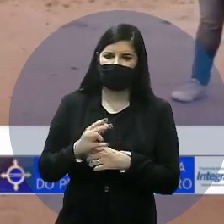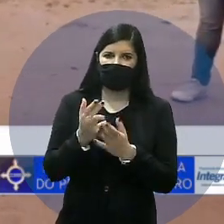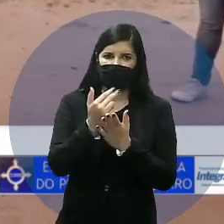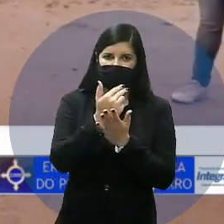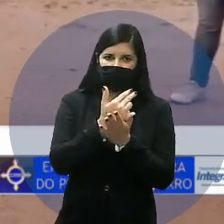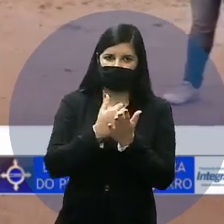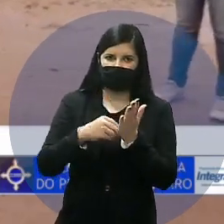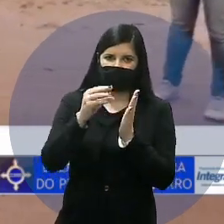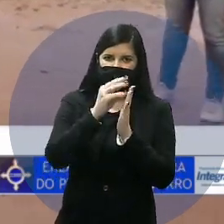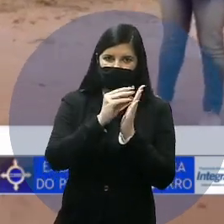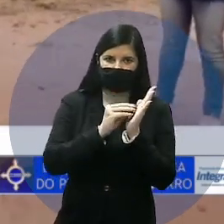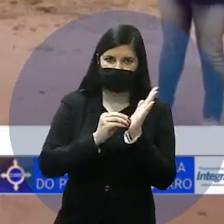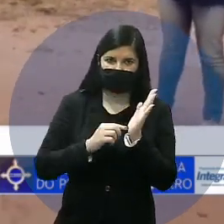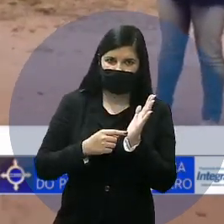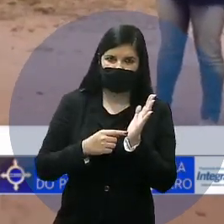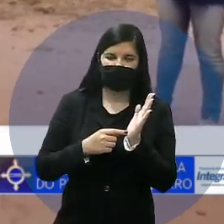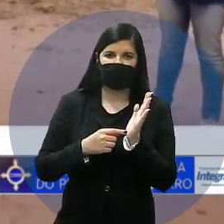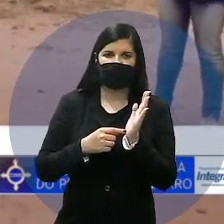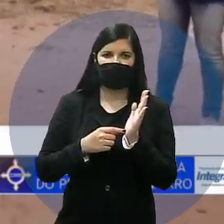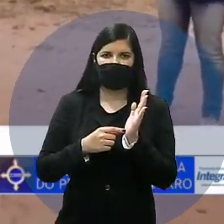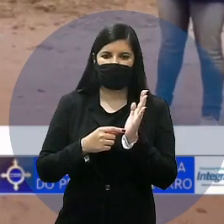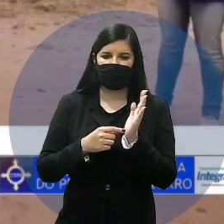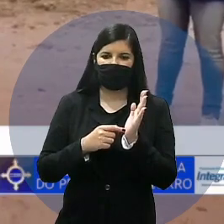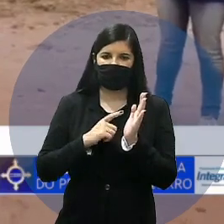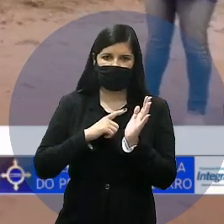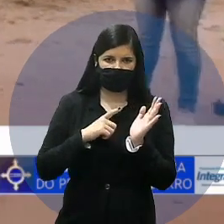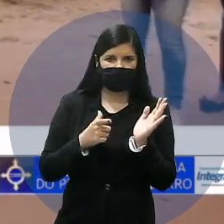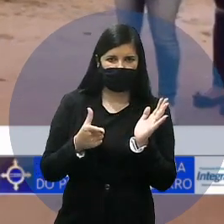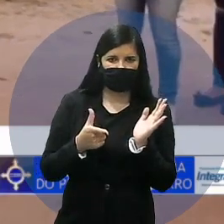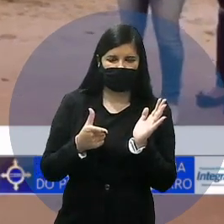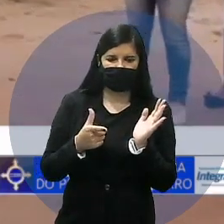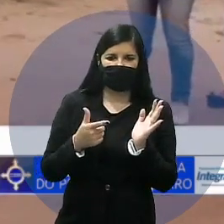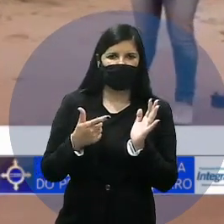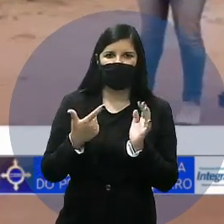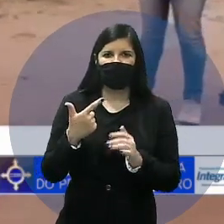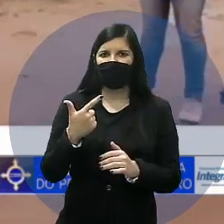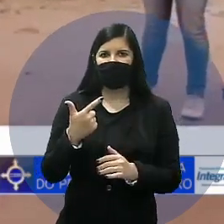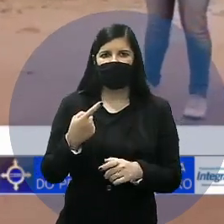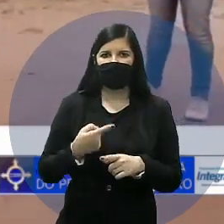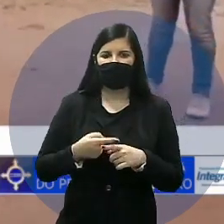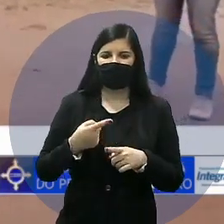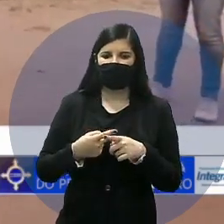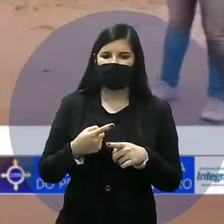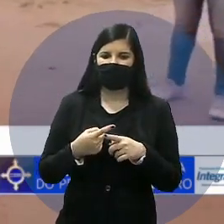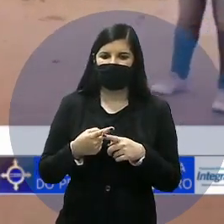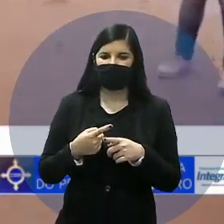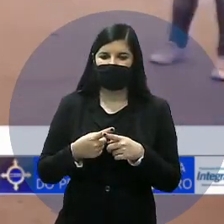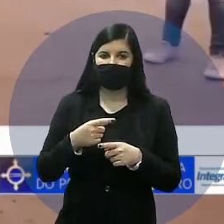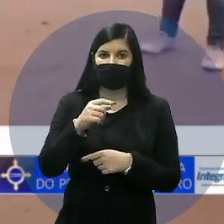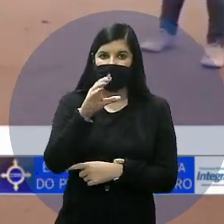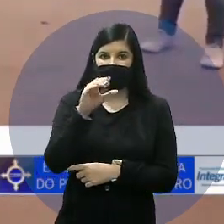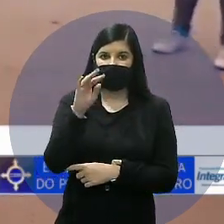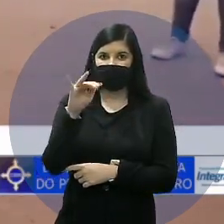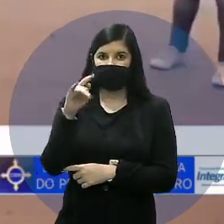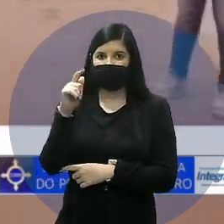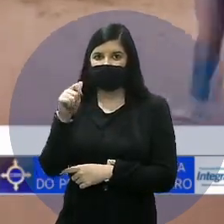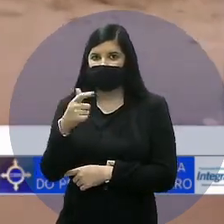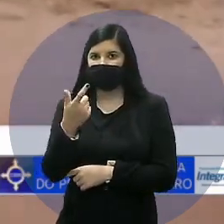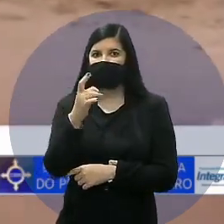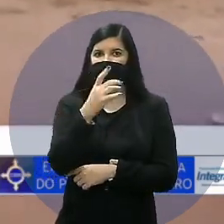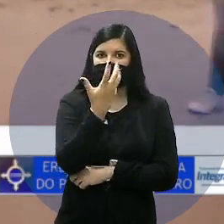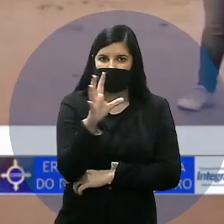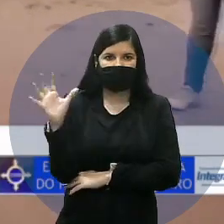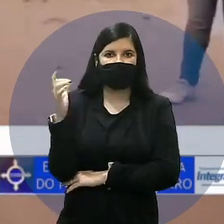colocou cidade no desenho? Por quê? Porque bioma Caatinga é só mato, é só